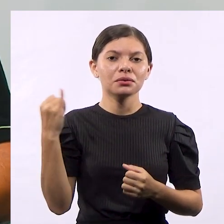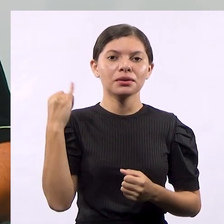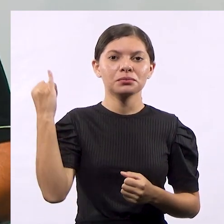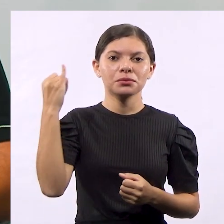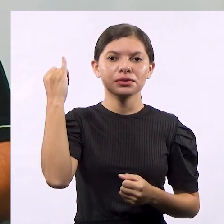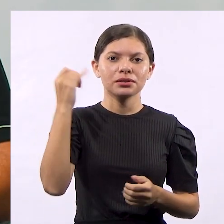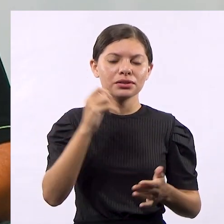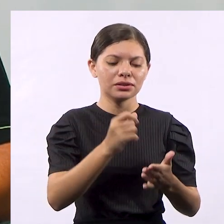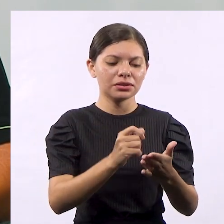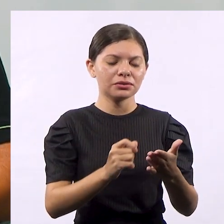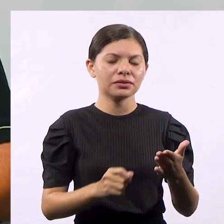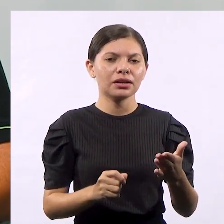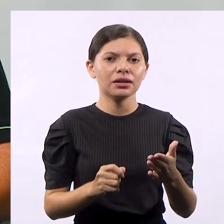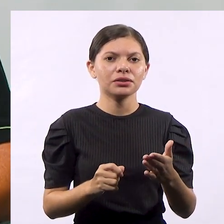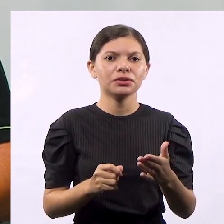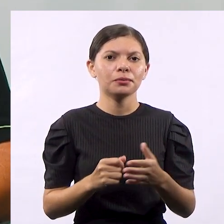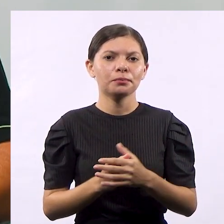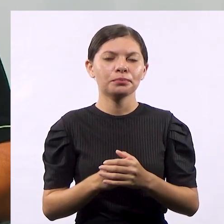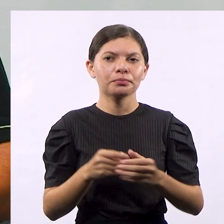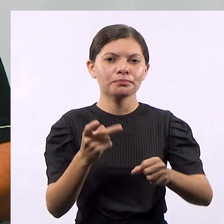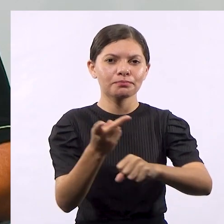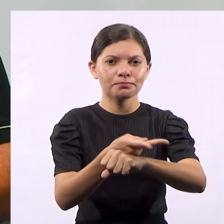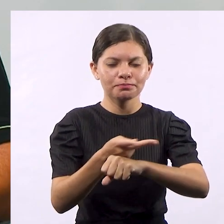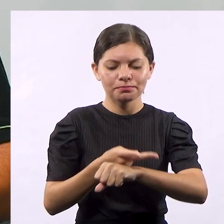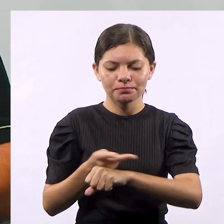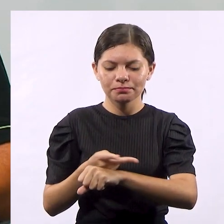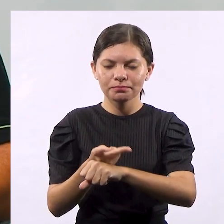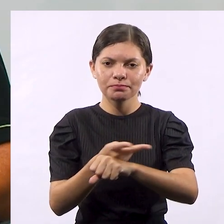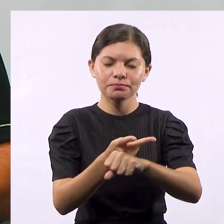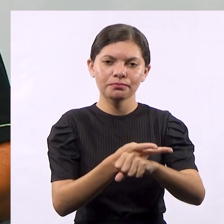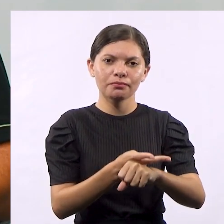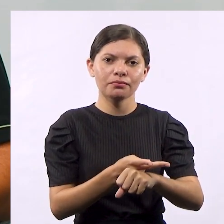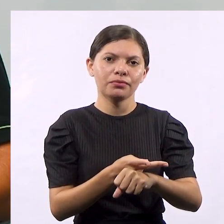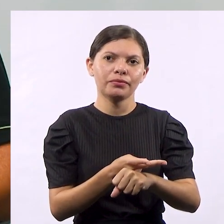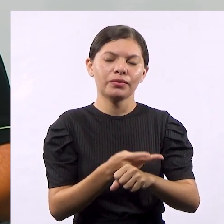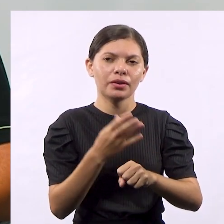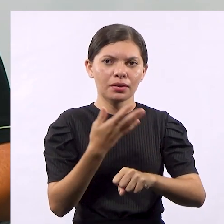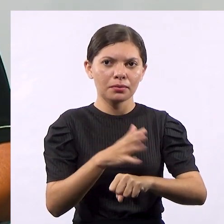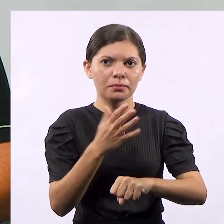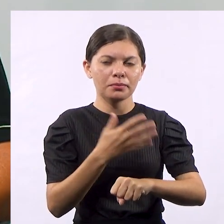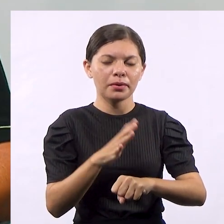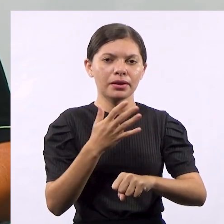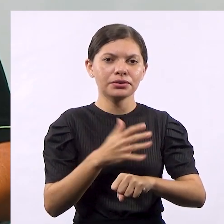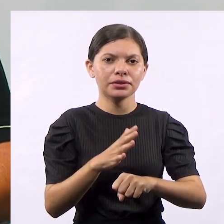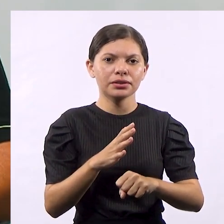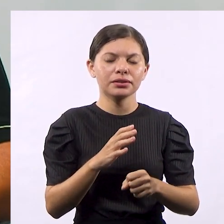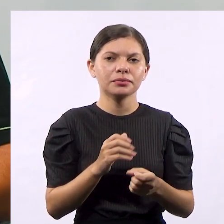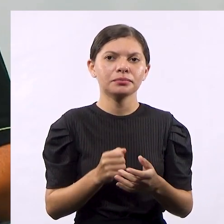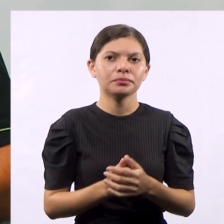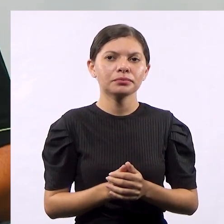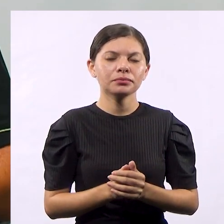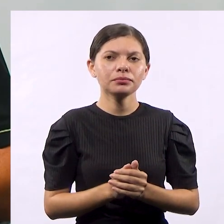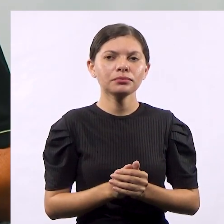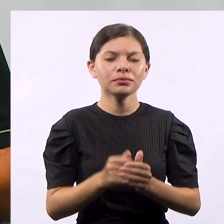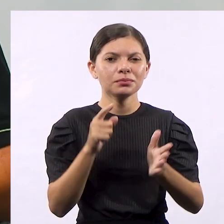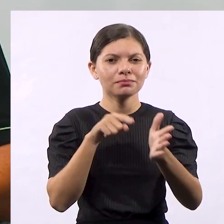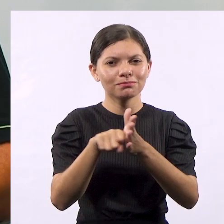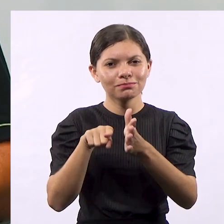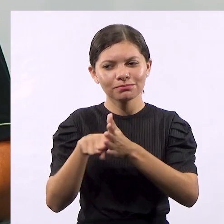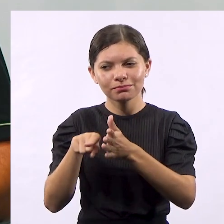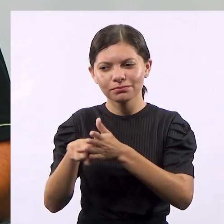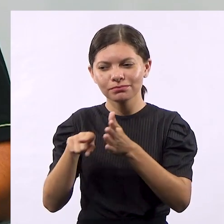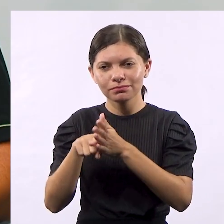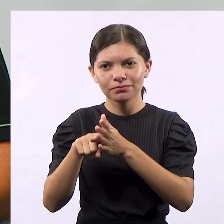com a gestão, é importante na atividade, que vocês procurem identificar quais são as práticas, sem